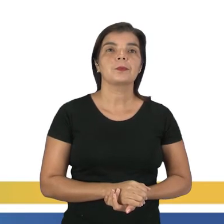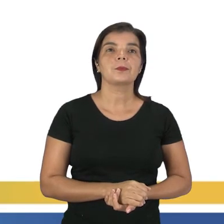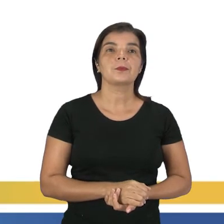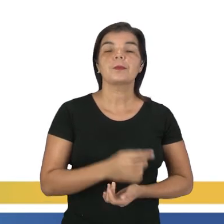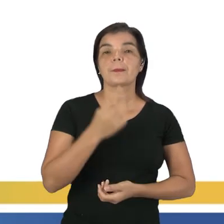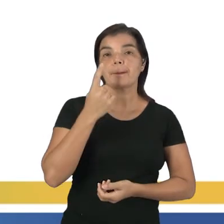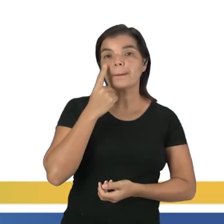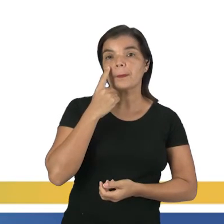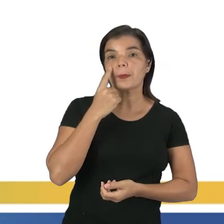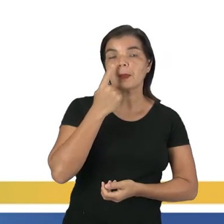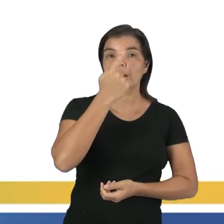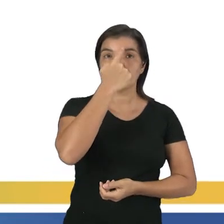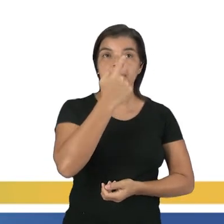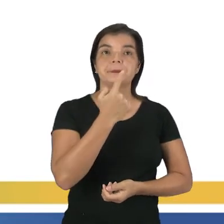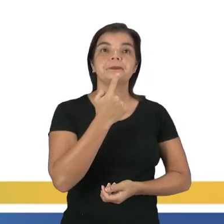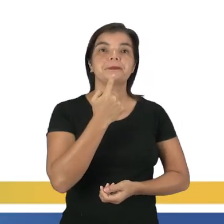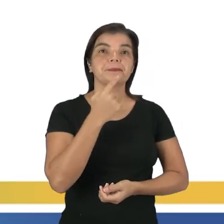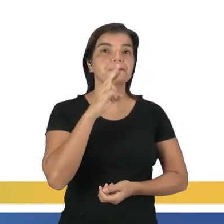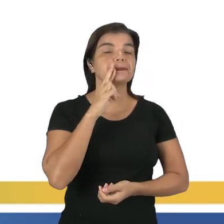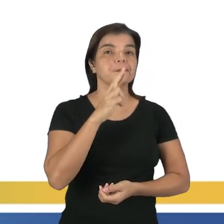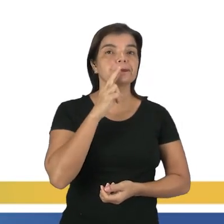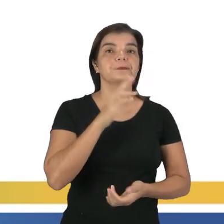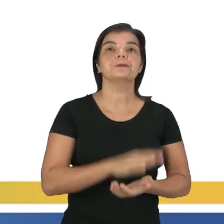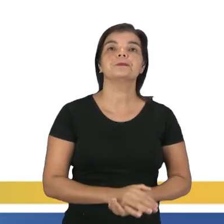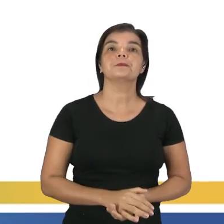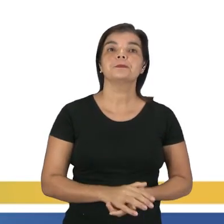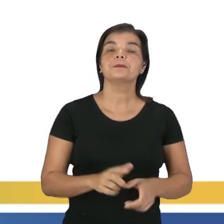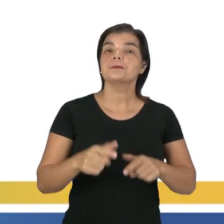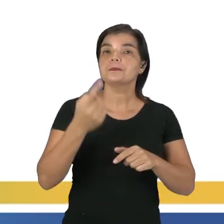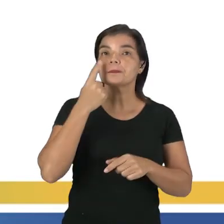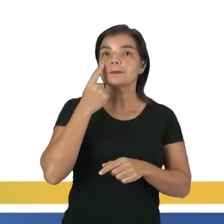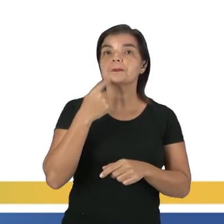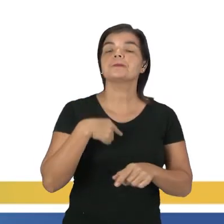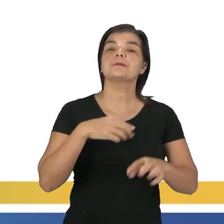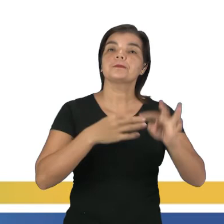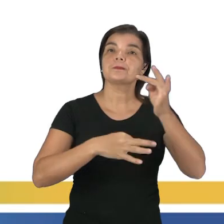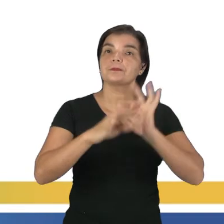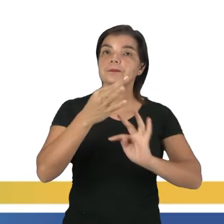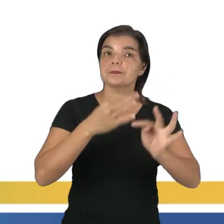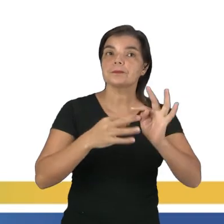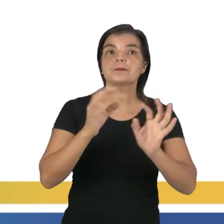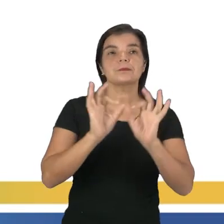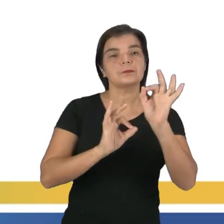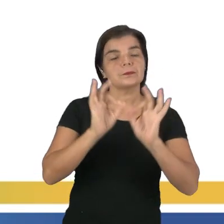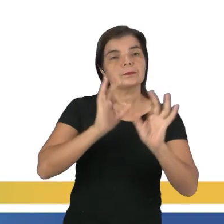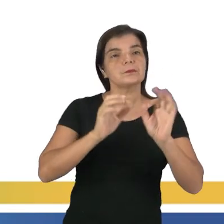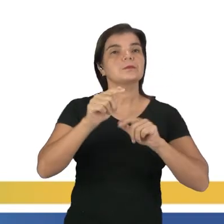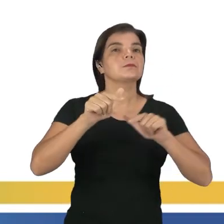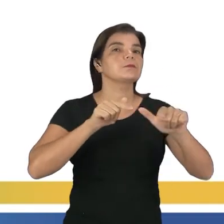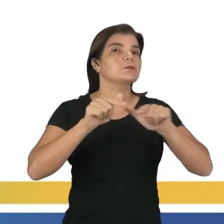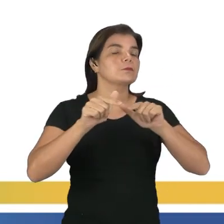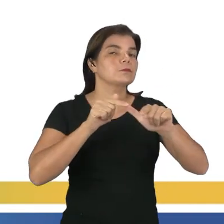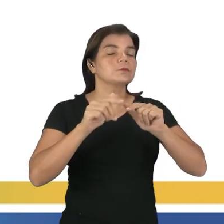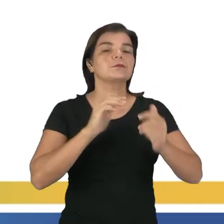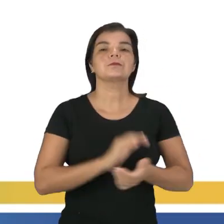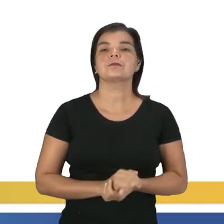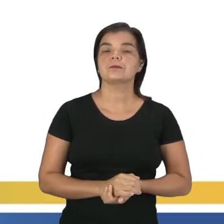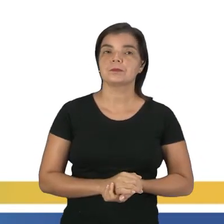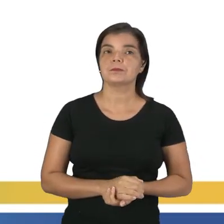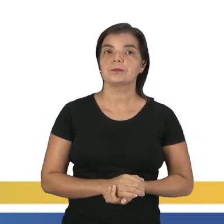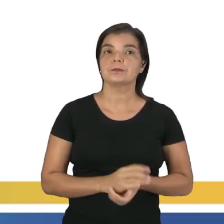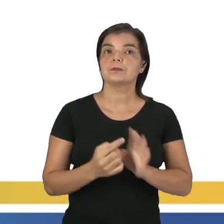Continuando, segunda questão. Observe a imagem e responda. Considerando-se a dinâmica entre tecnologia